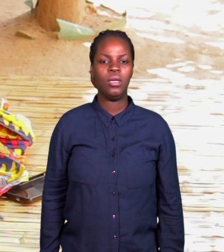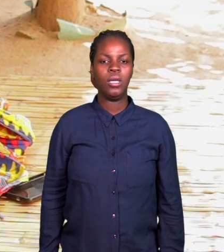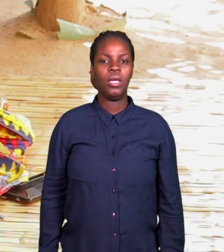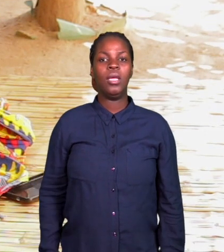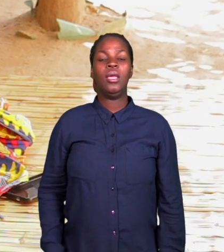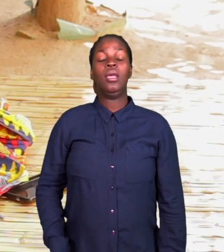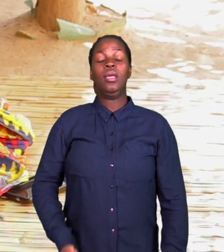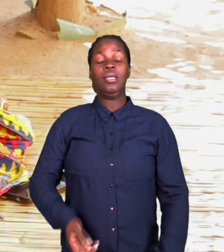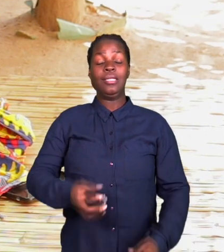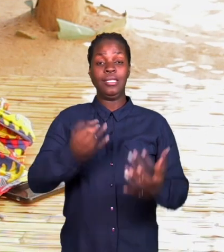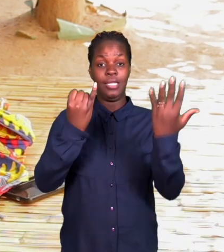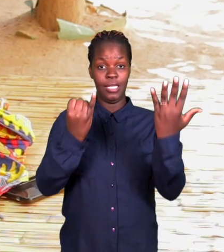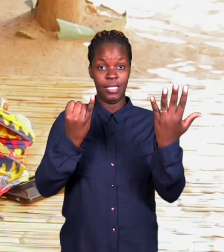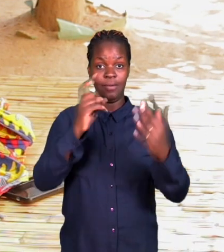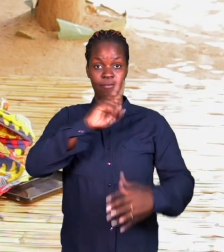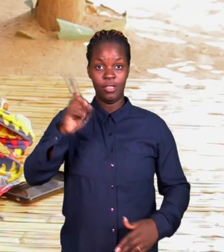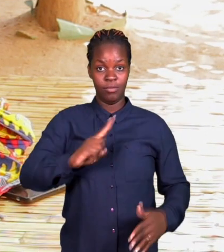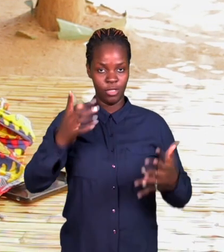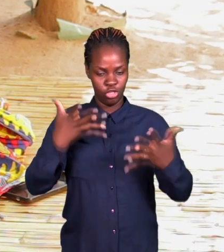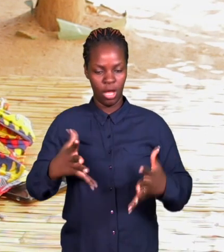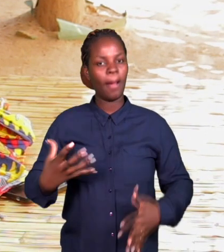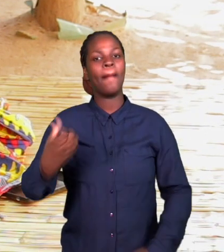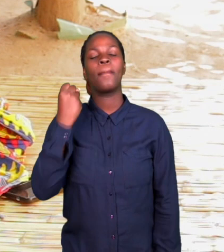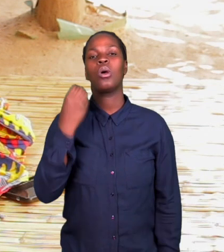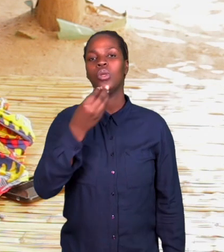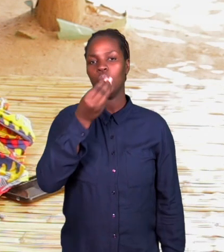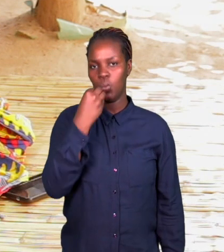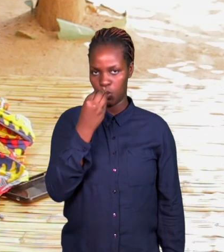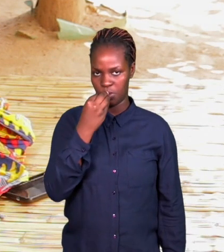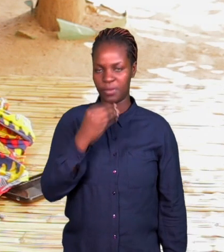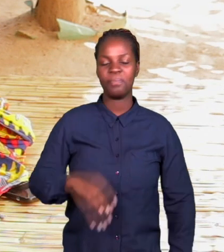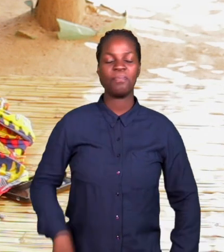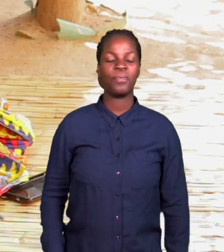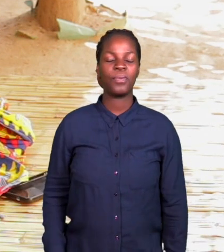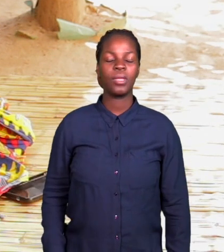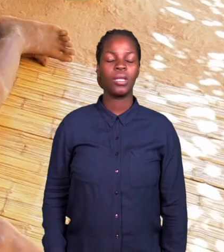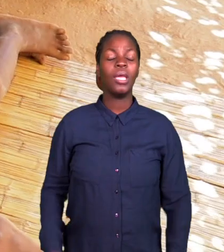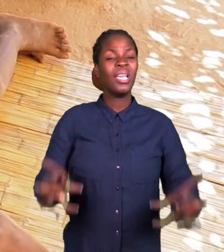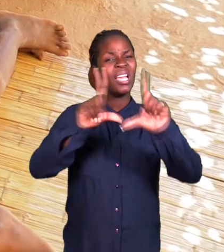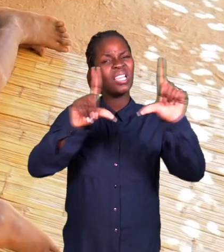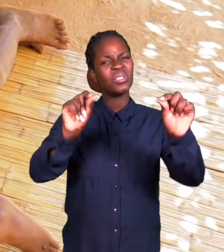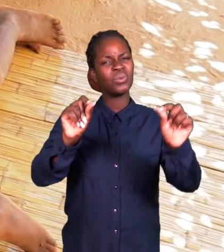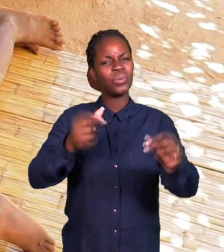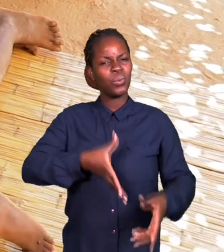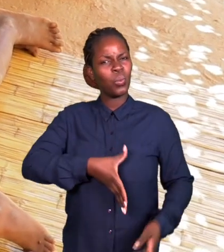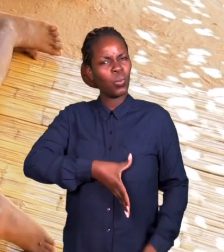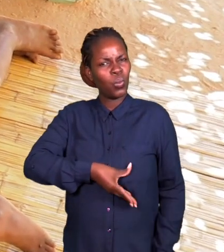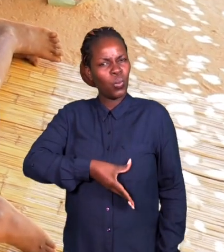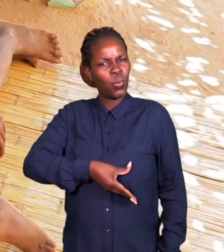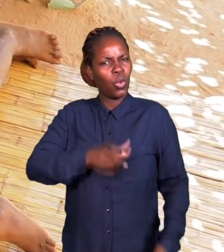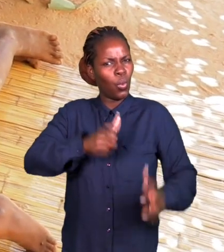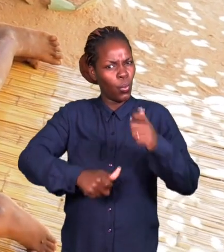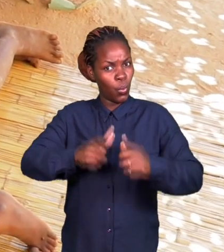podemos dar comida antes de completar 6 meses o bebê. Em relação ao aleitamento